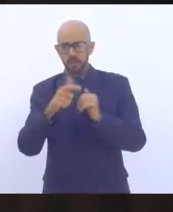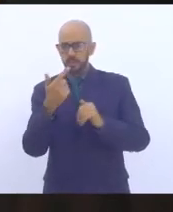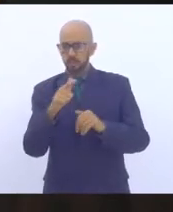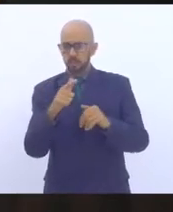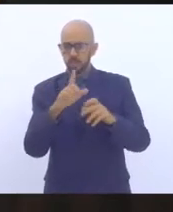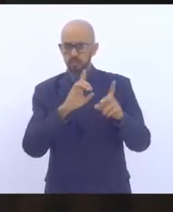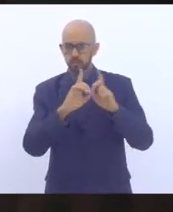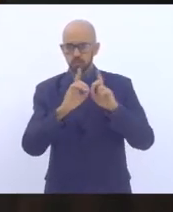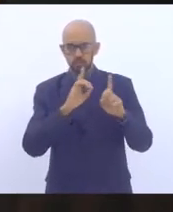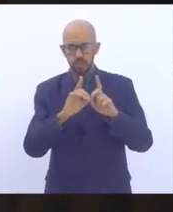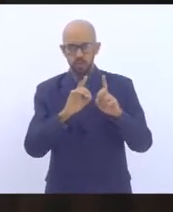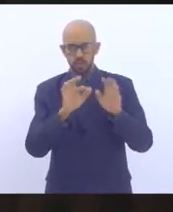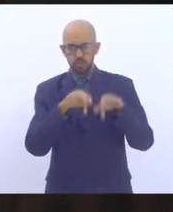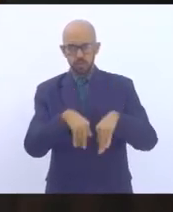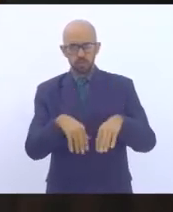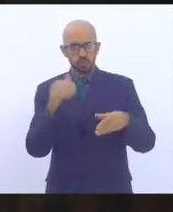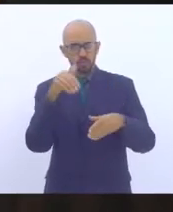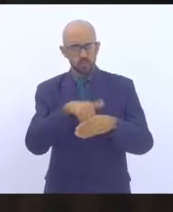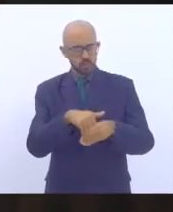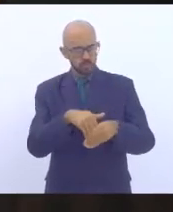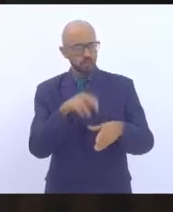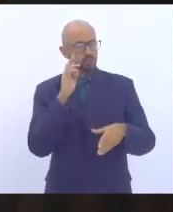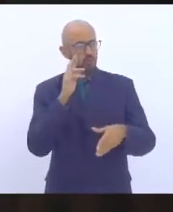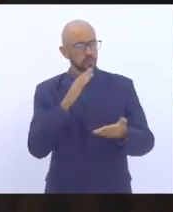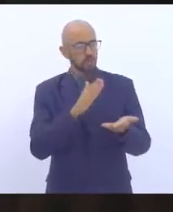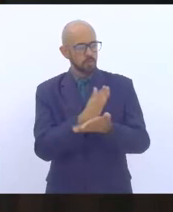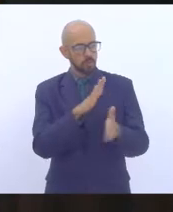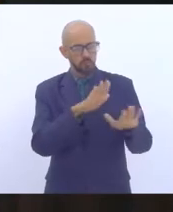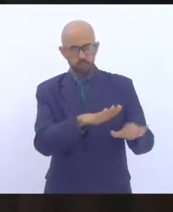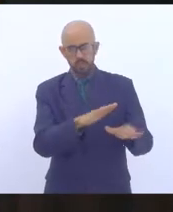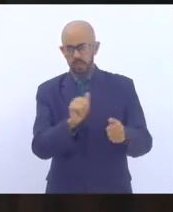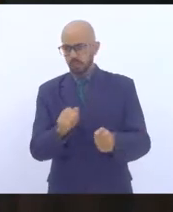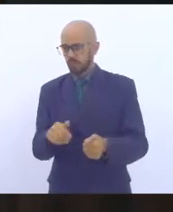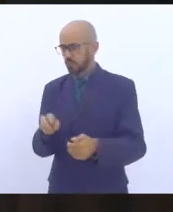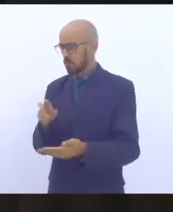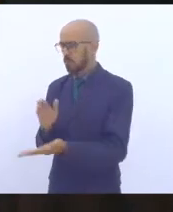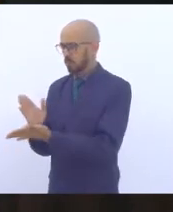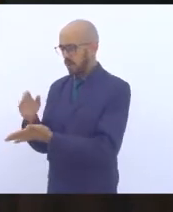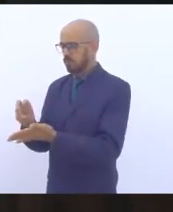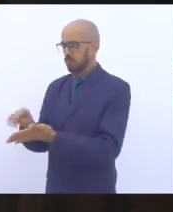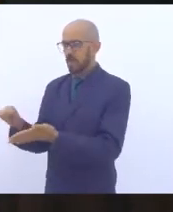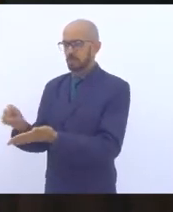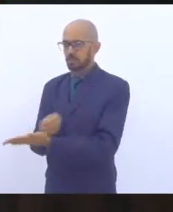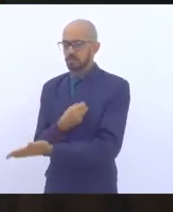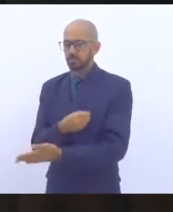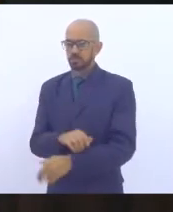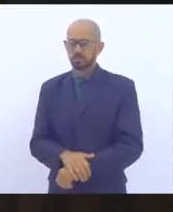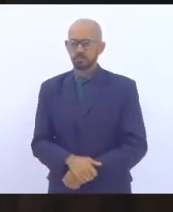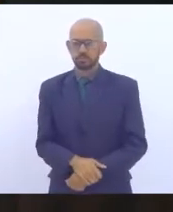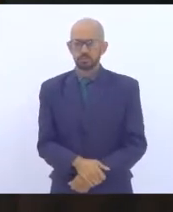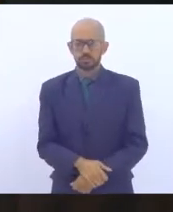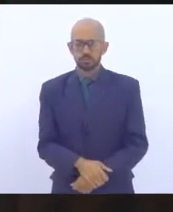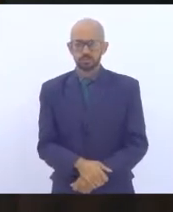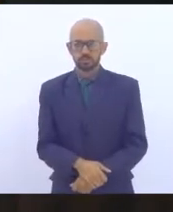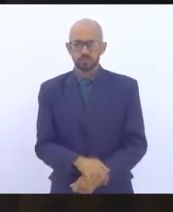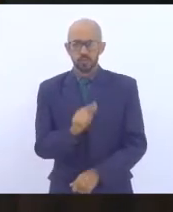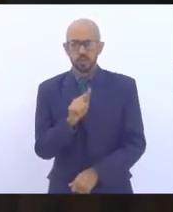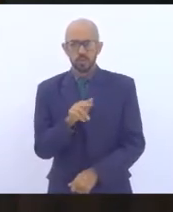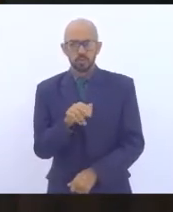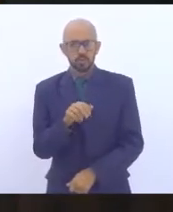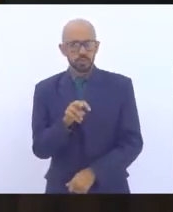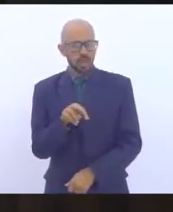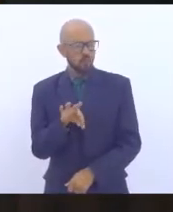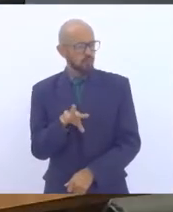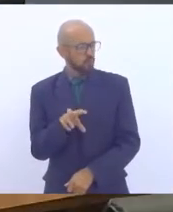discussão em votação sobre que aprovam permaneçam Como estão aprovado vai à promulgação Deputado Gustavo Schmidt se